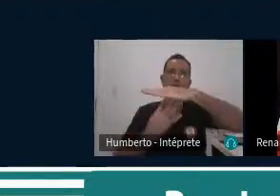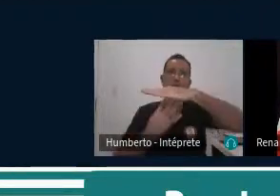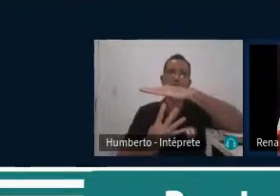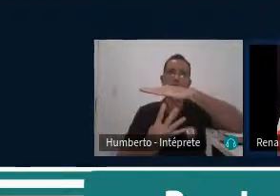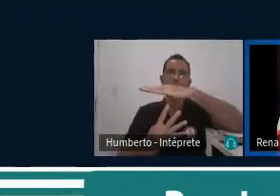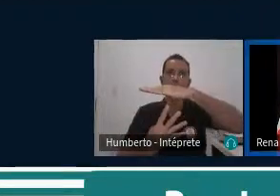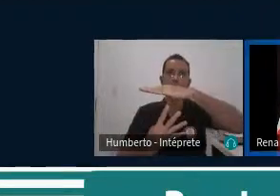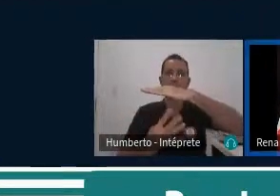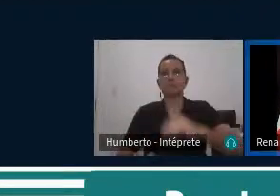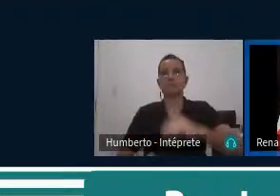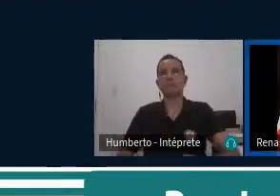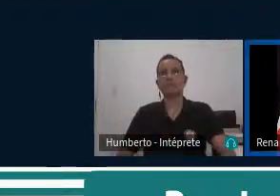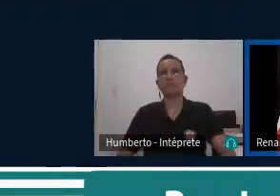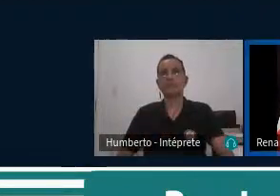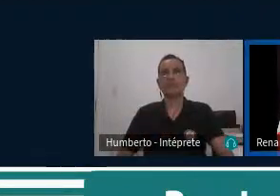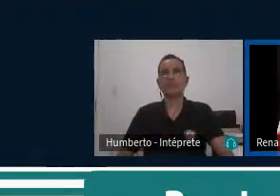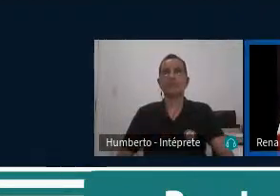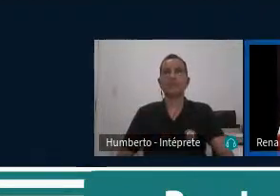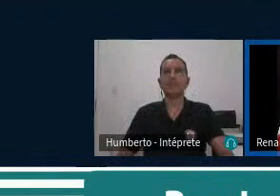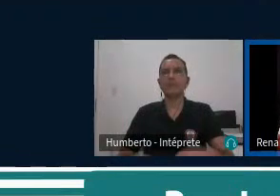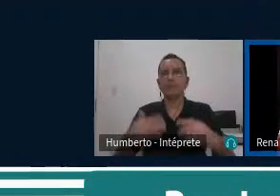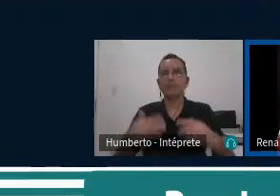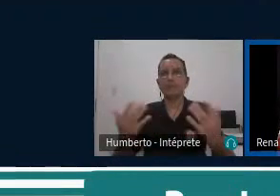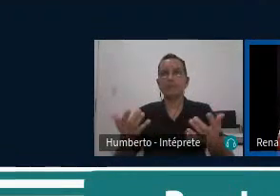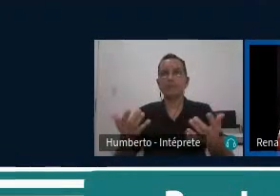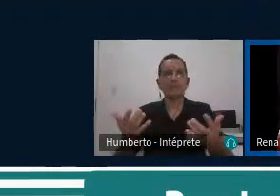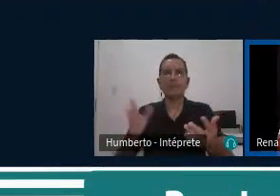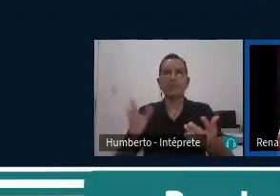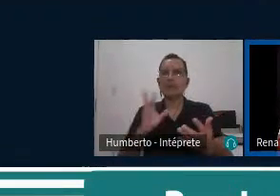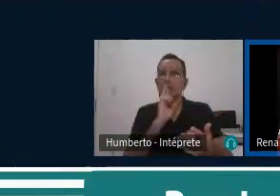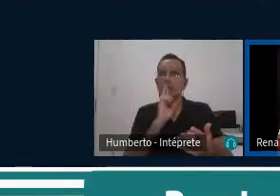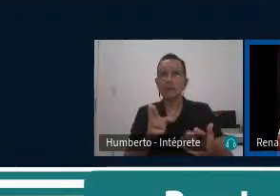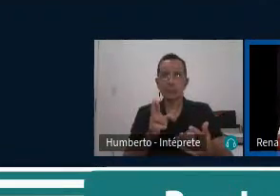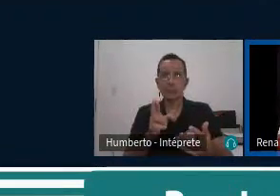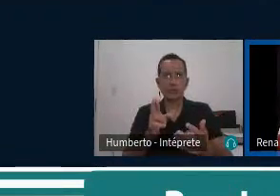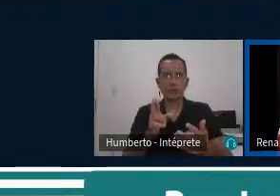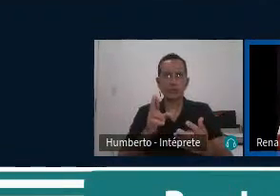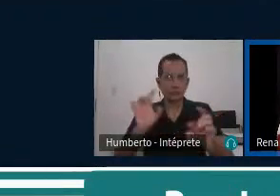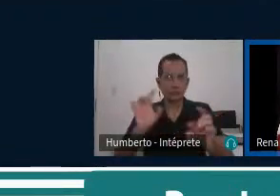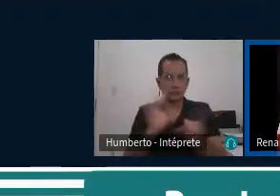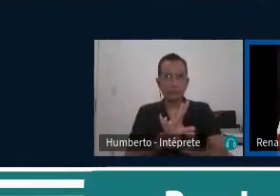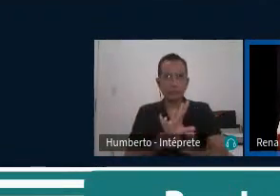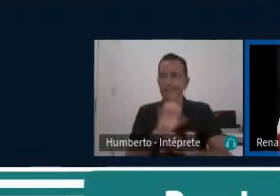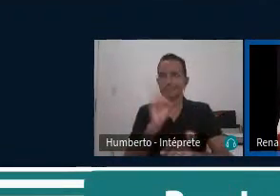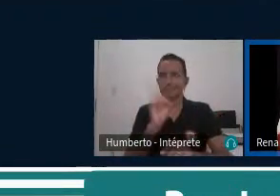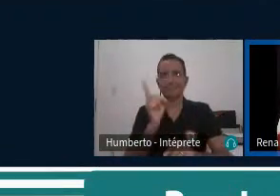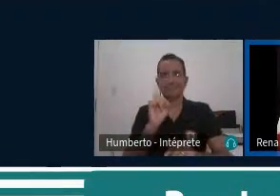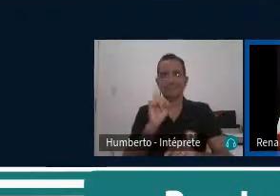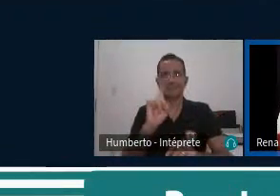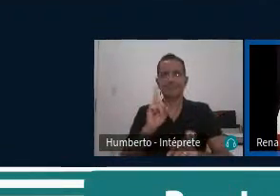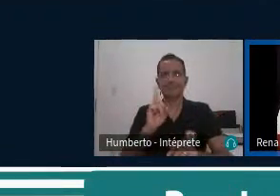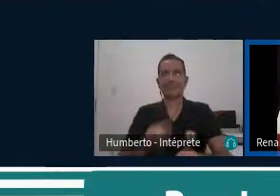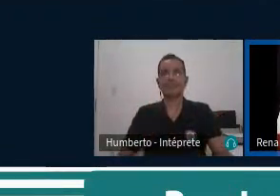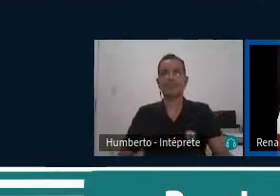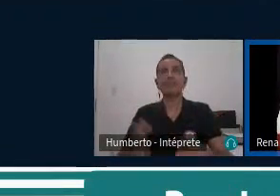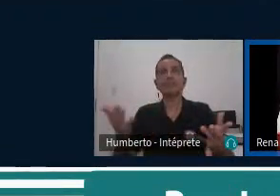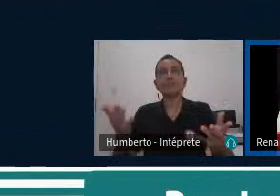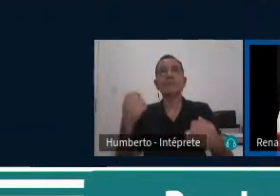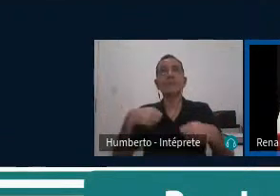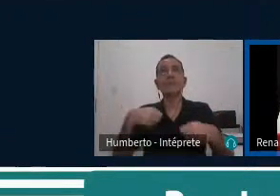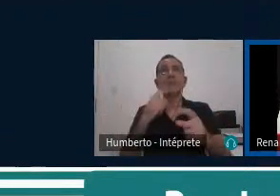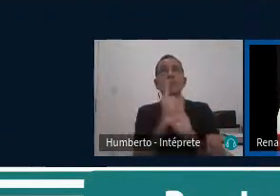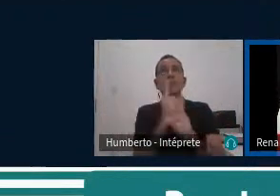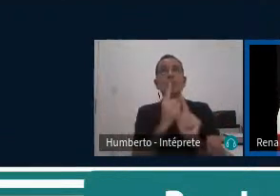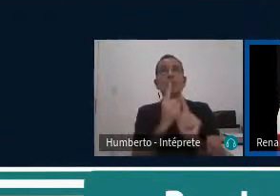Mas aí a gente não resolve a questão. Porque a gente precisa, a gente vai querer saber de velocidade e a gente ainda está